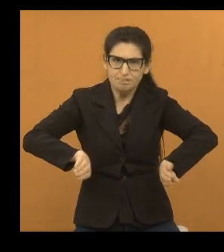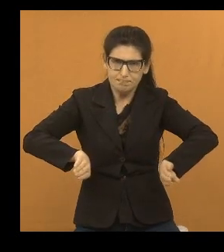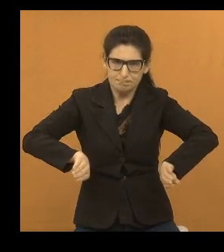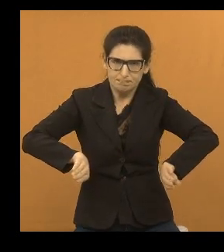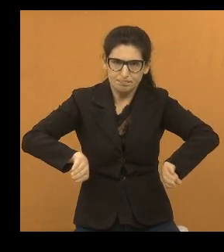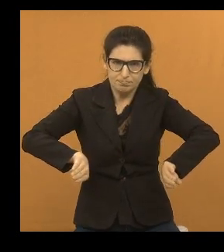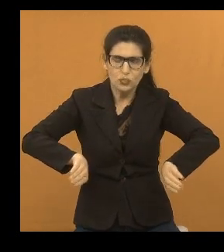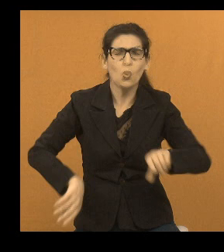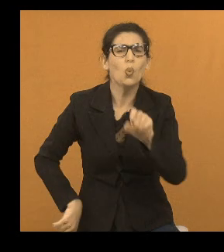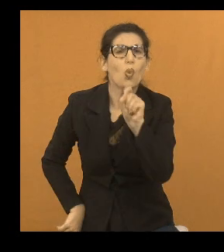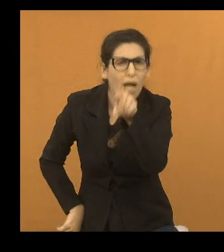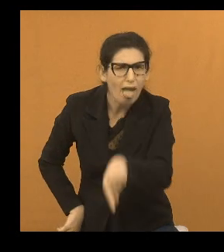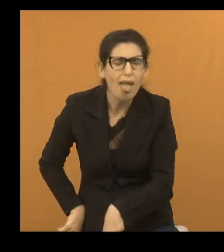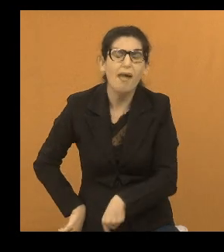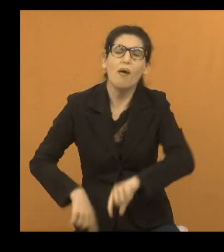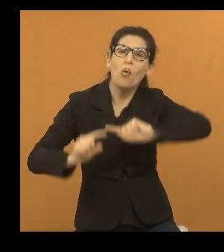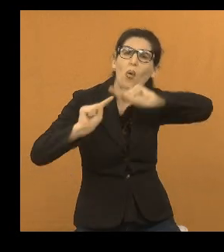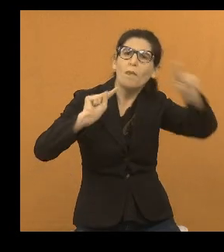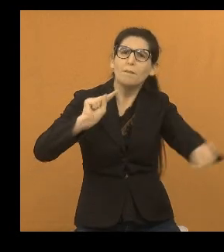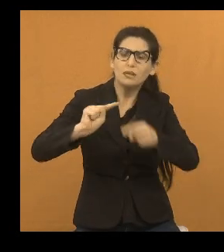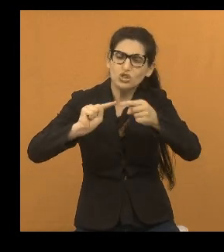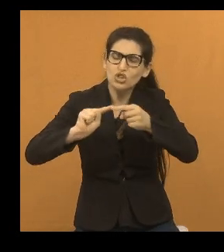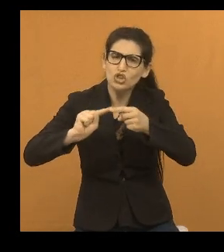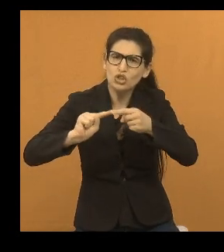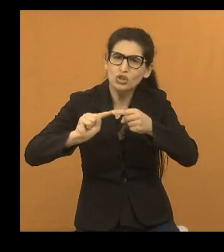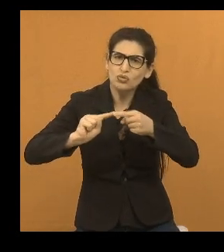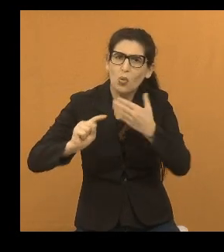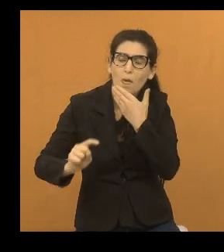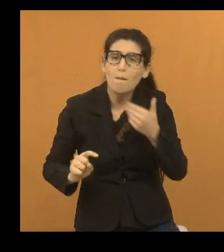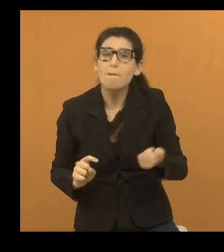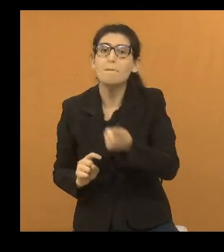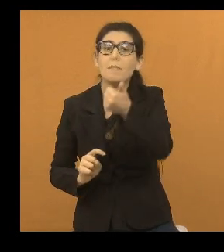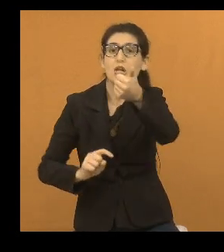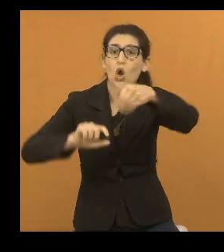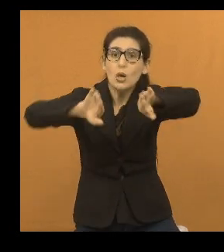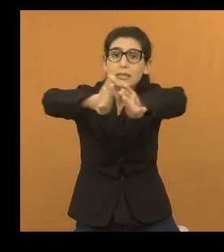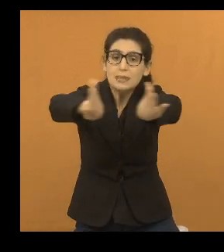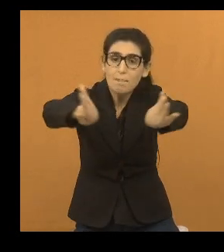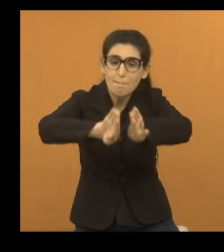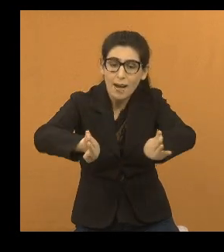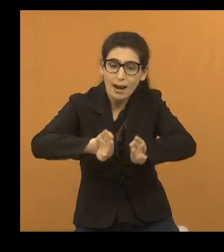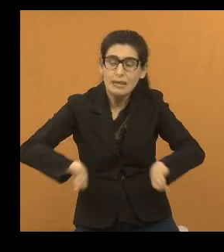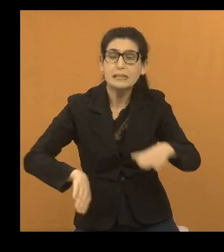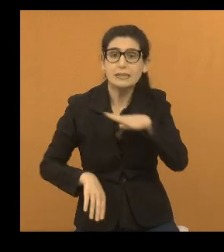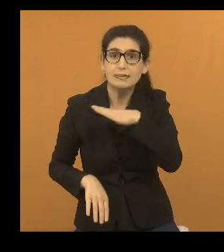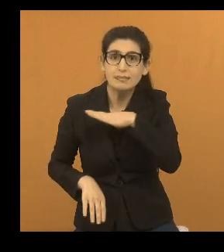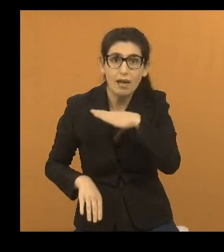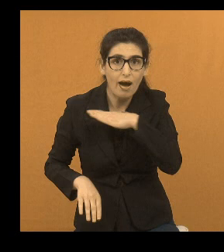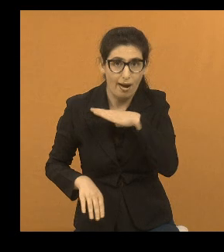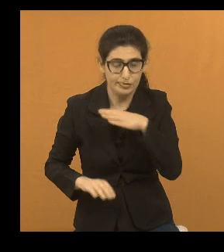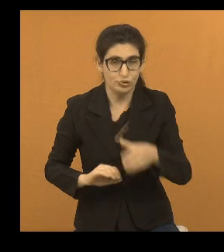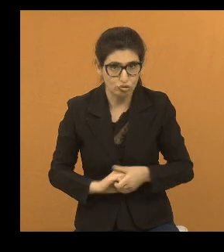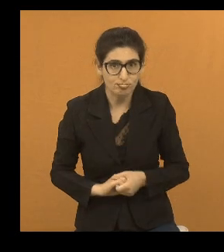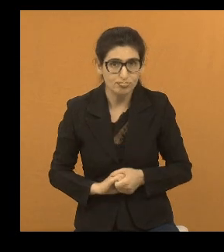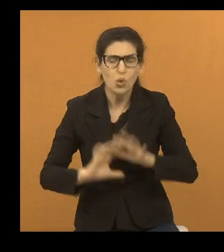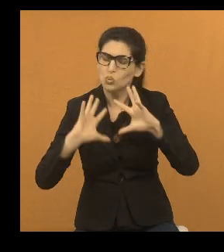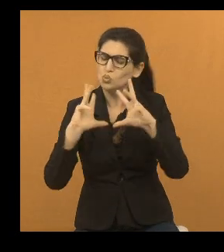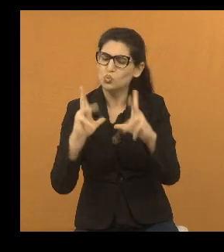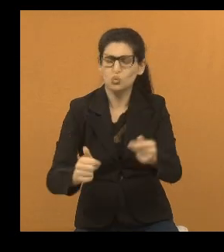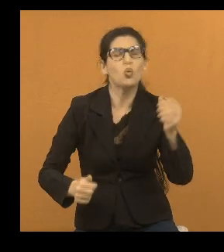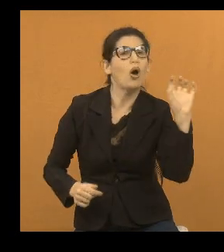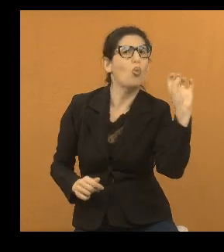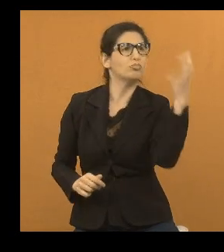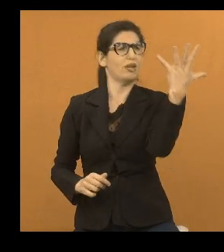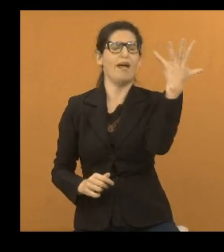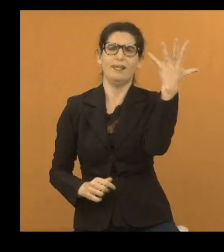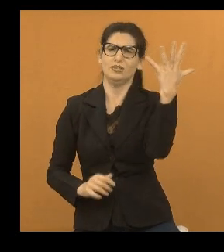uma diretriz com o objetivo de distribuir melhor as atividades da cidade. Nós temos diversas atividades que